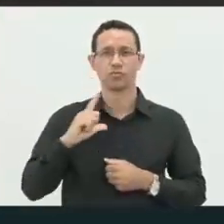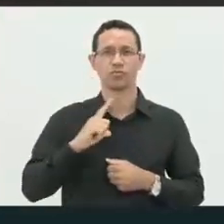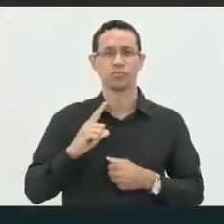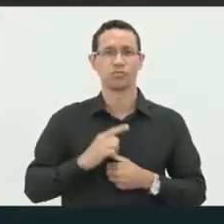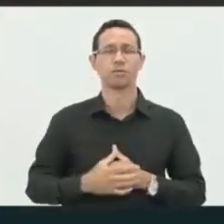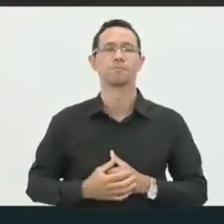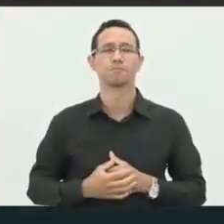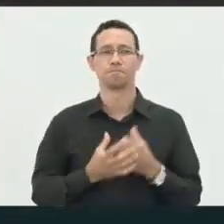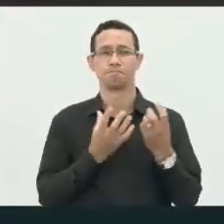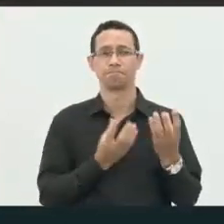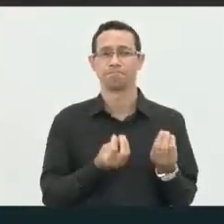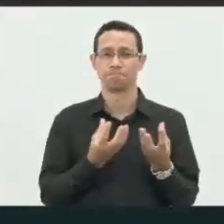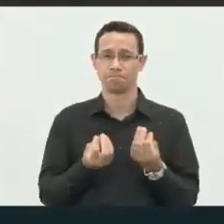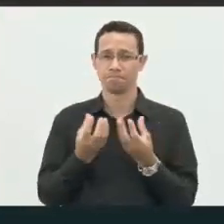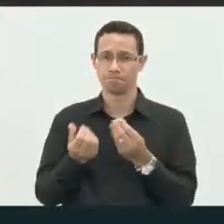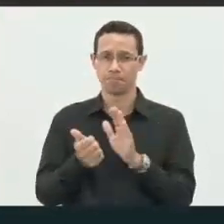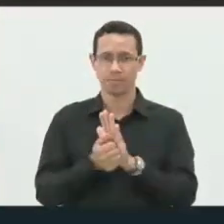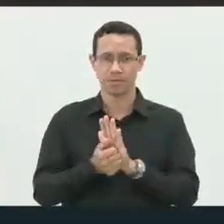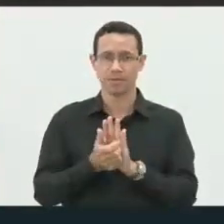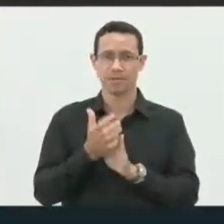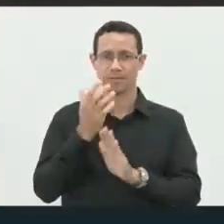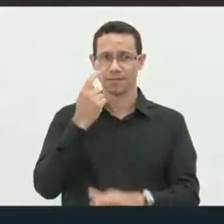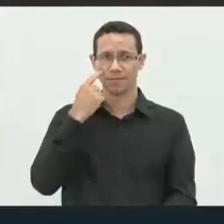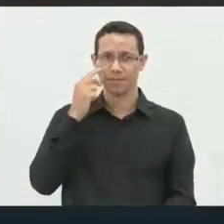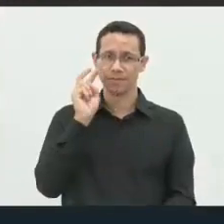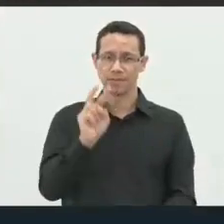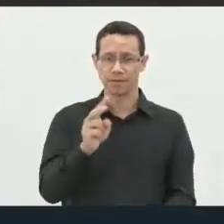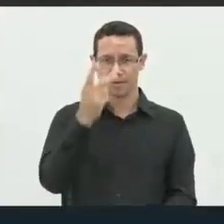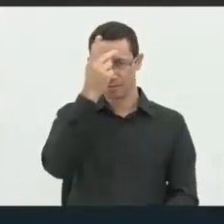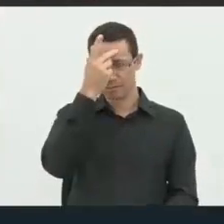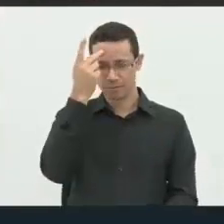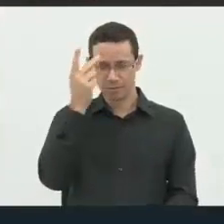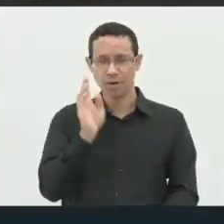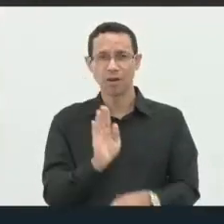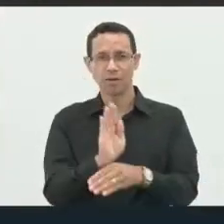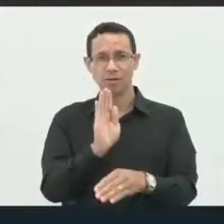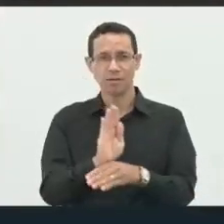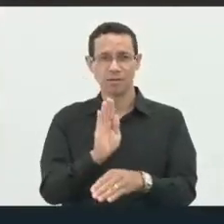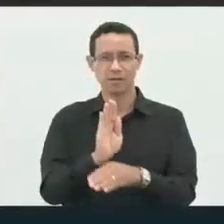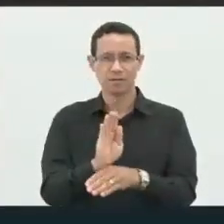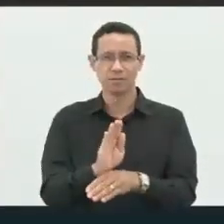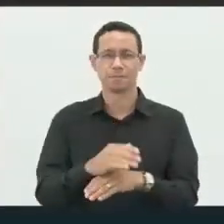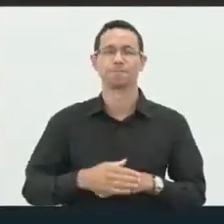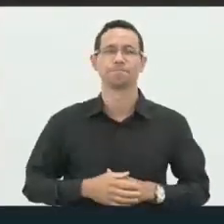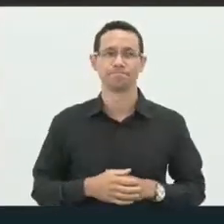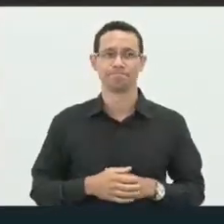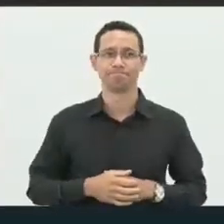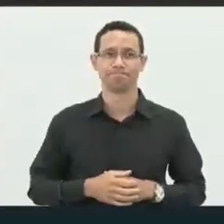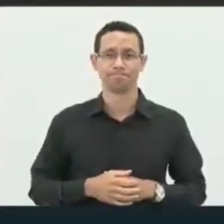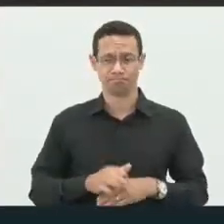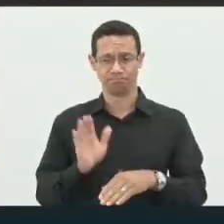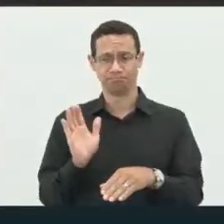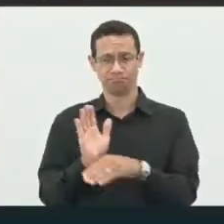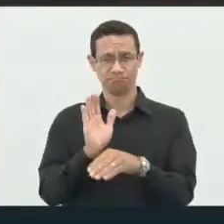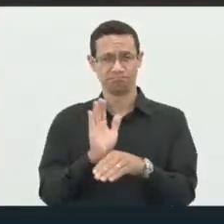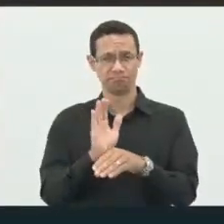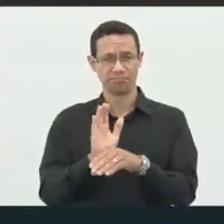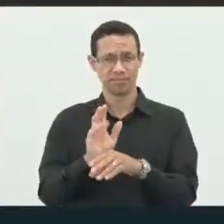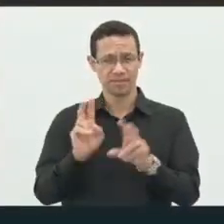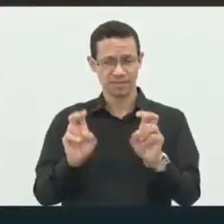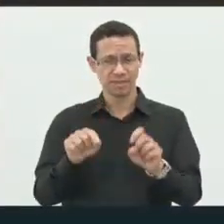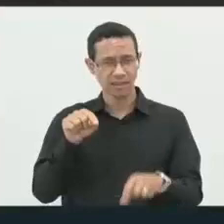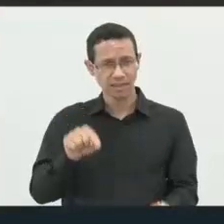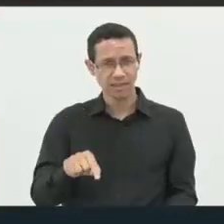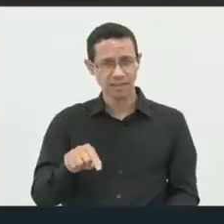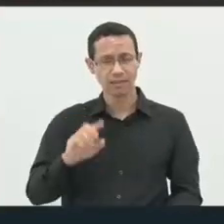muitos muitas vezes a gente vê pessoas defendendo e a gente vê as mesmas que defendem aqui e